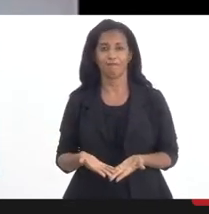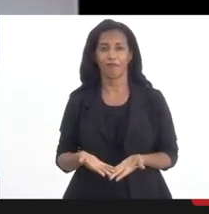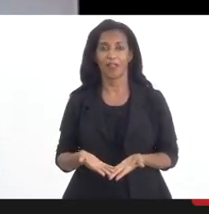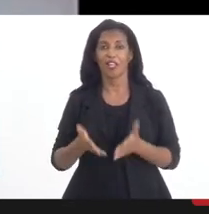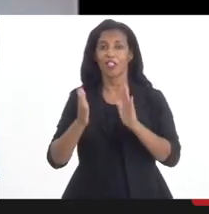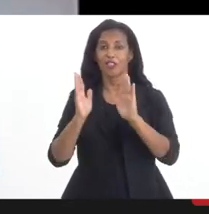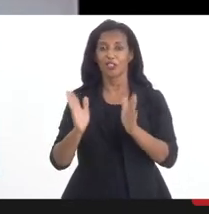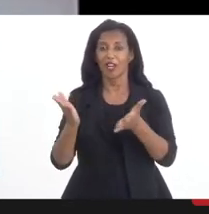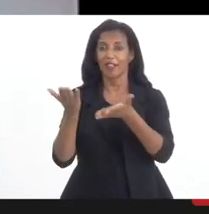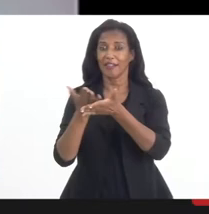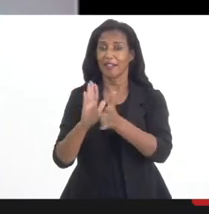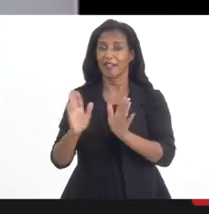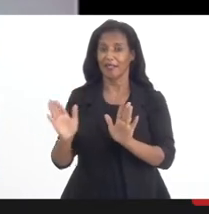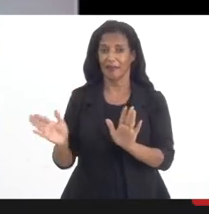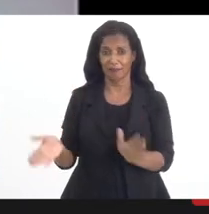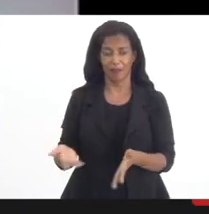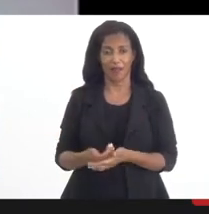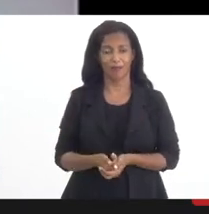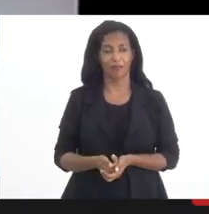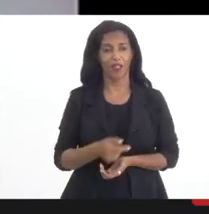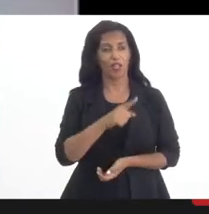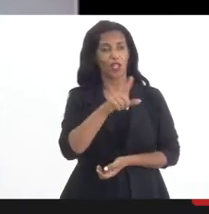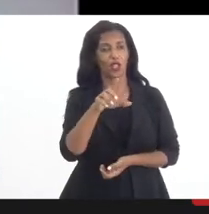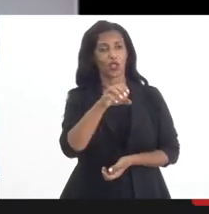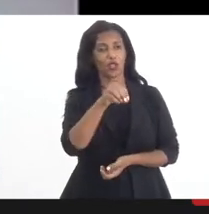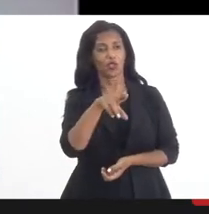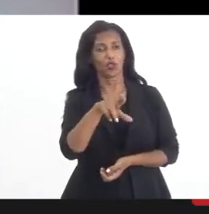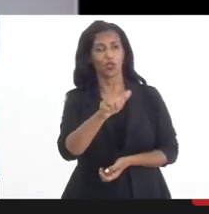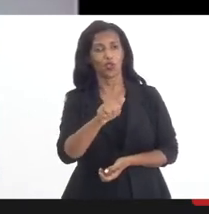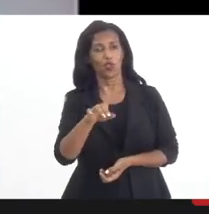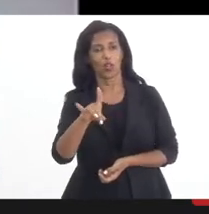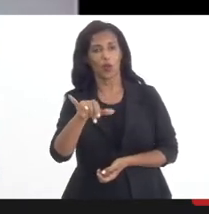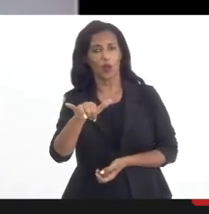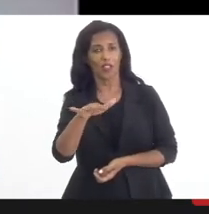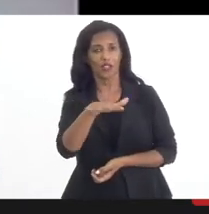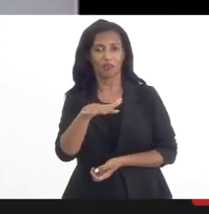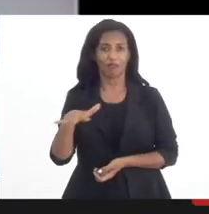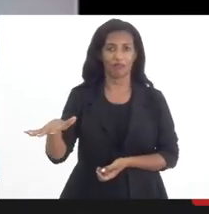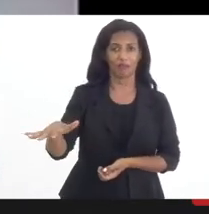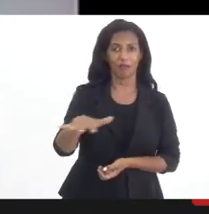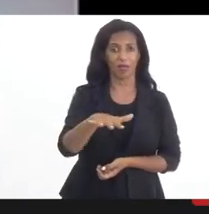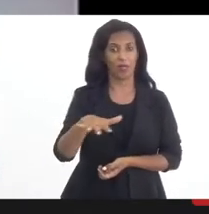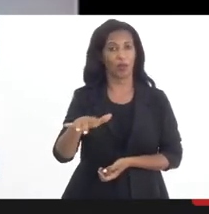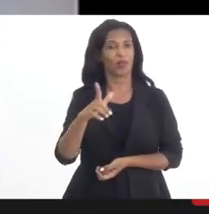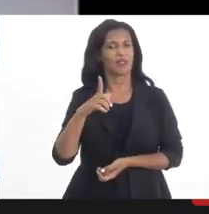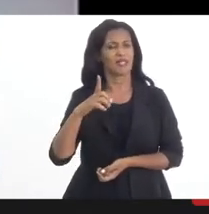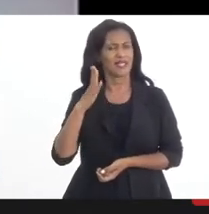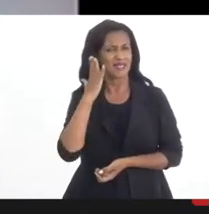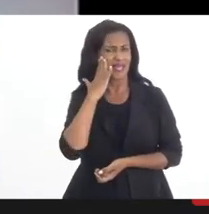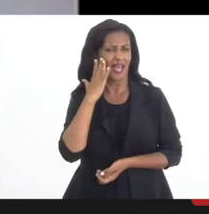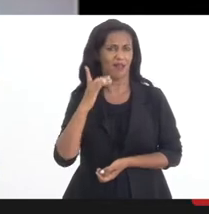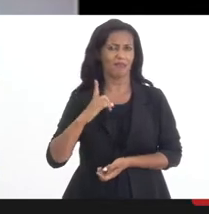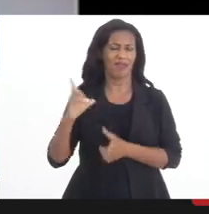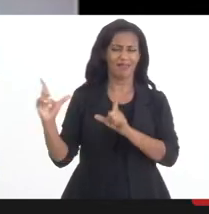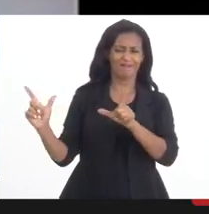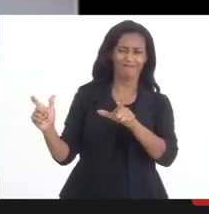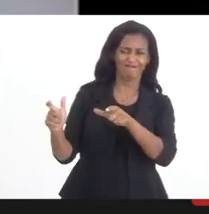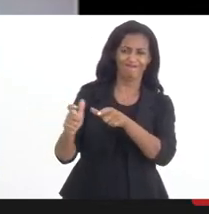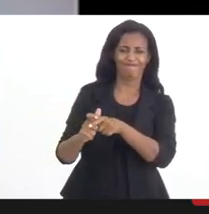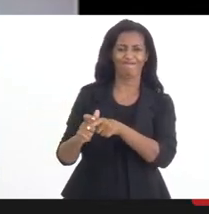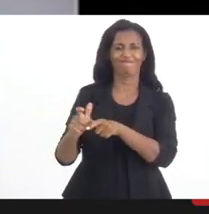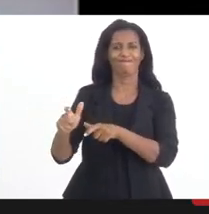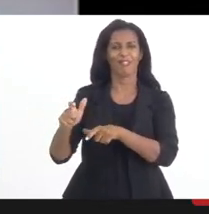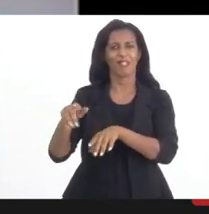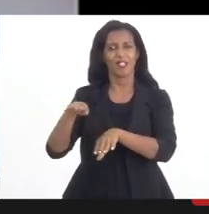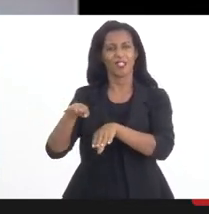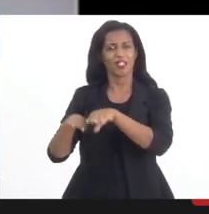essa universidade. A Zona Oeste é um território da cidade que a gente sabe que possui os mais baixos índices